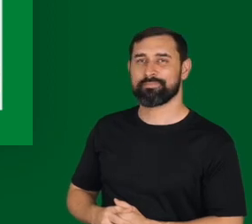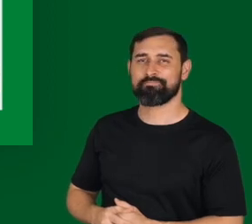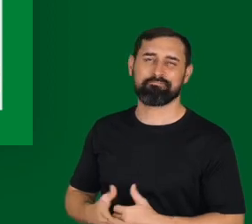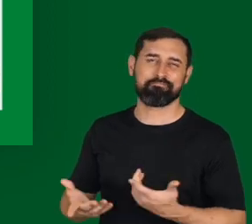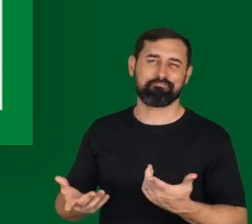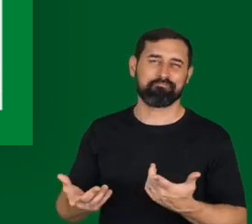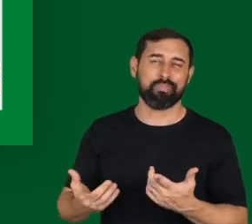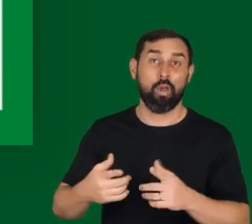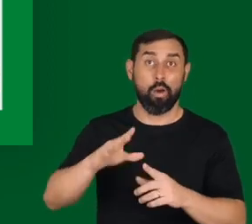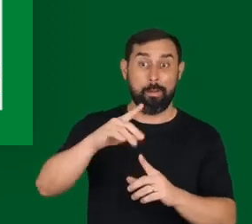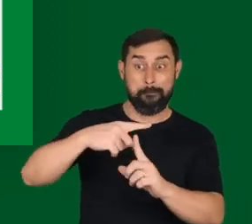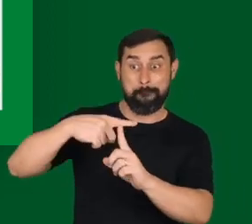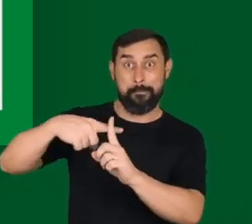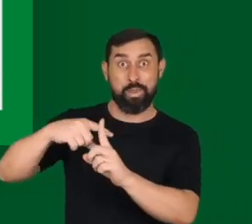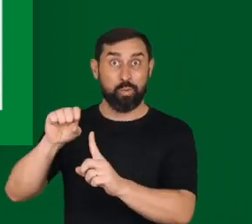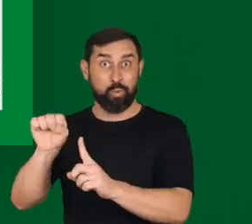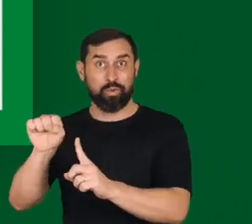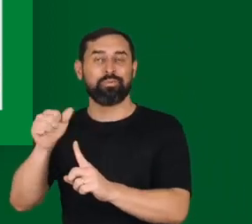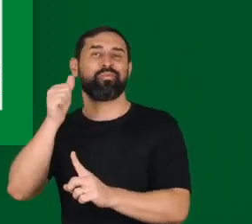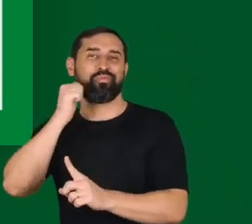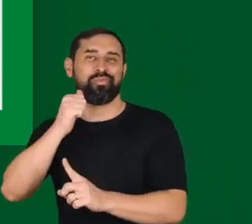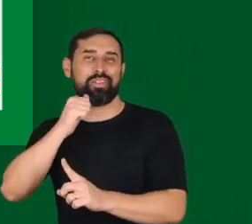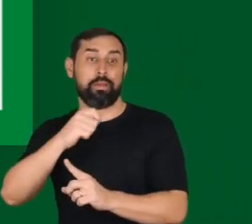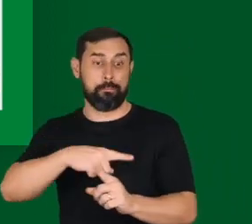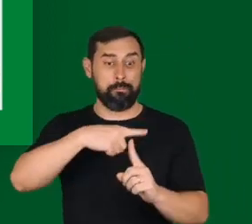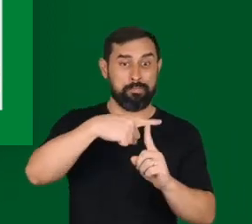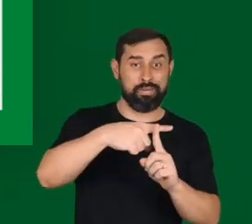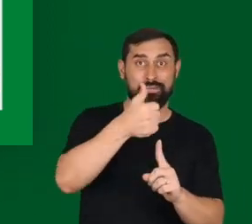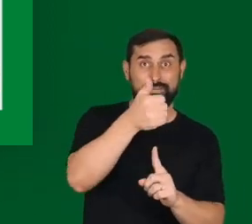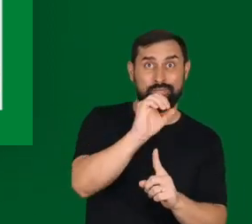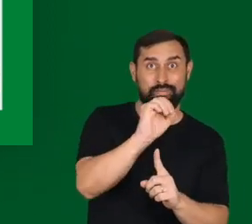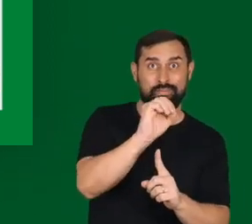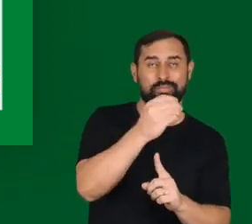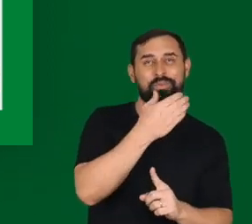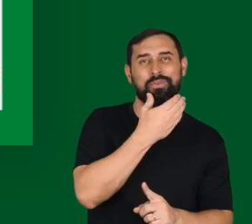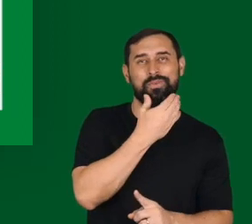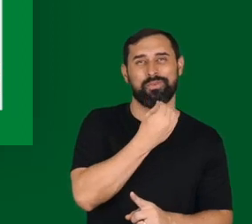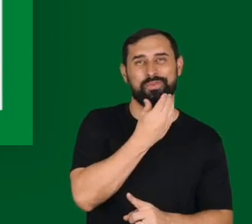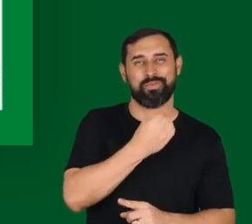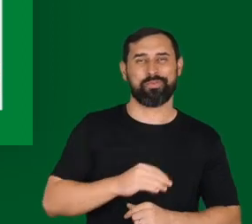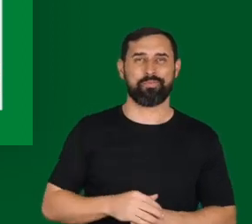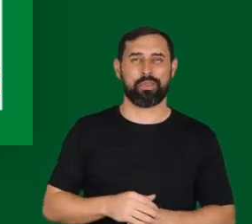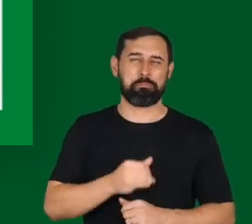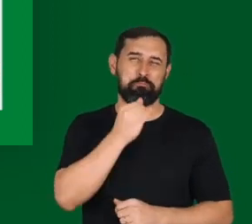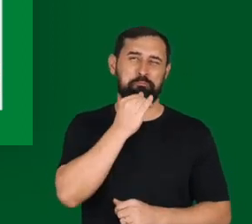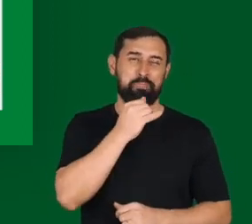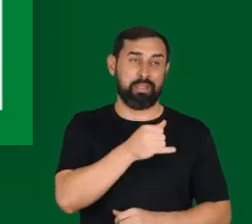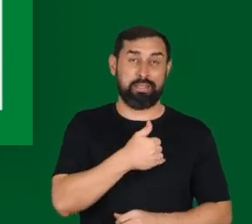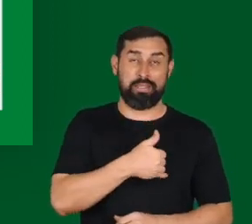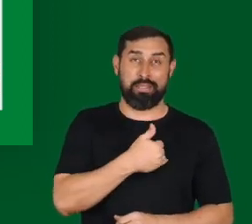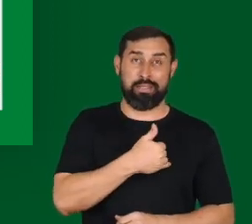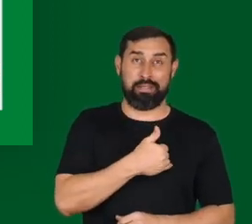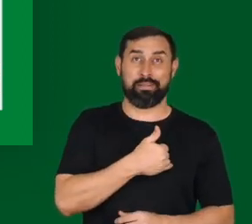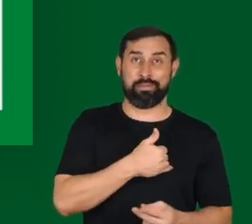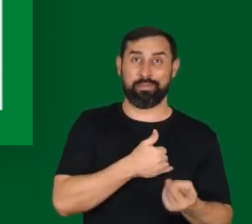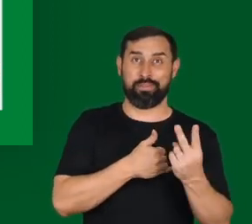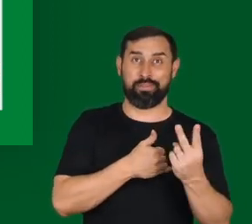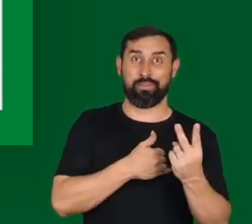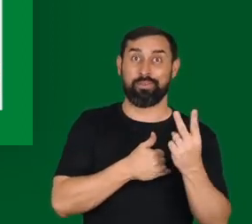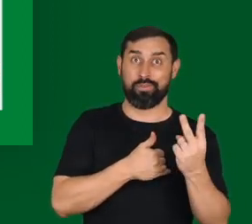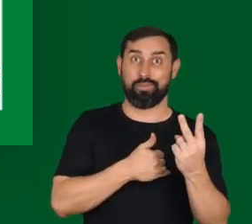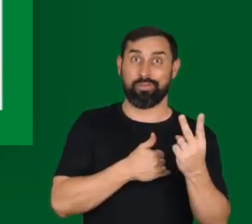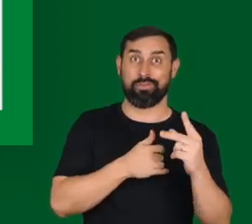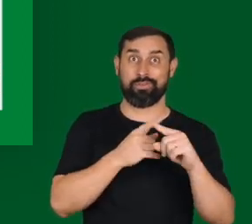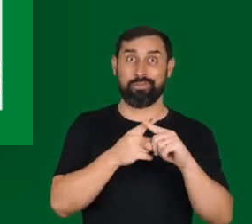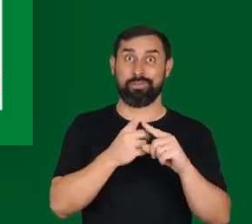ou mais 10, dependendo da bibliografia. Então, geralmente, mais 8 a gente usa para menina e mais 10 a gente usa para menino. Então, se eu tenho uma criança